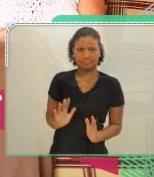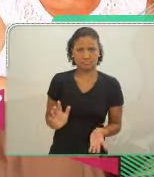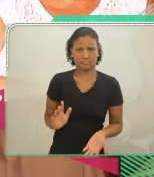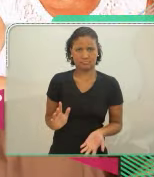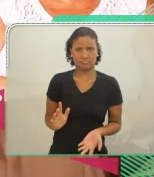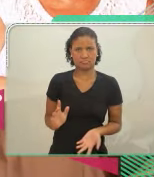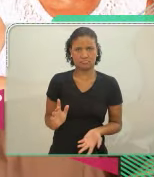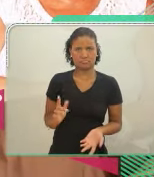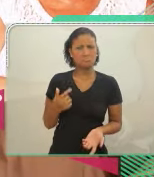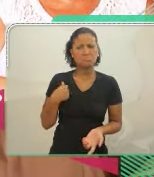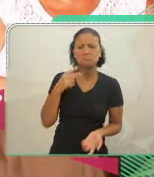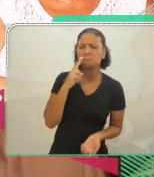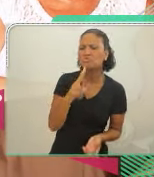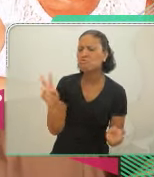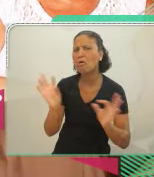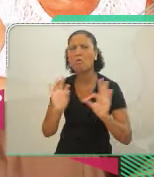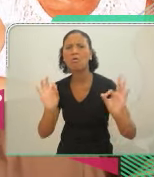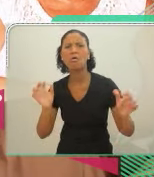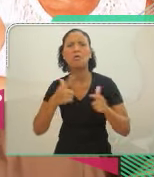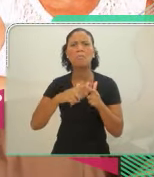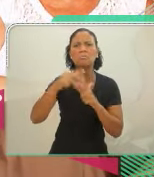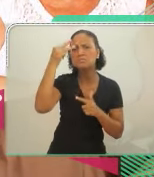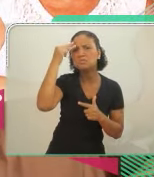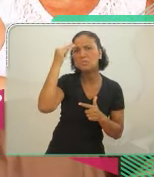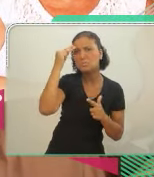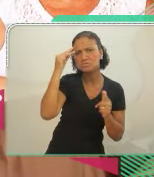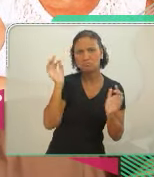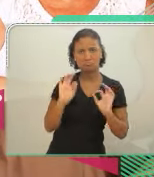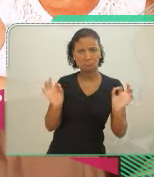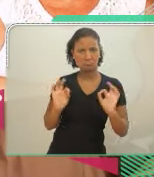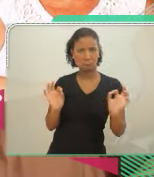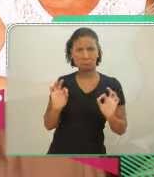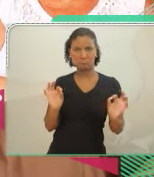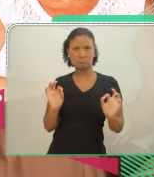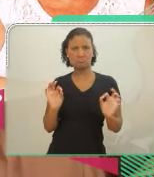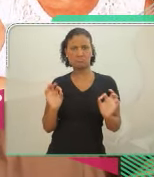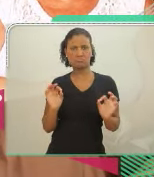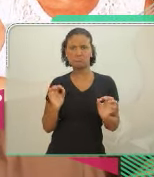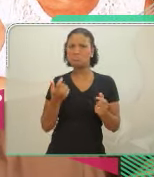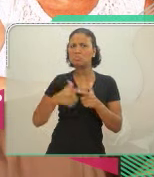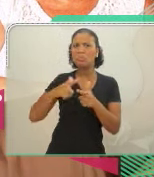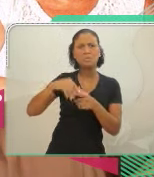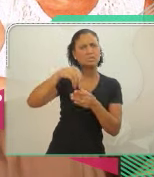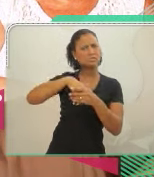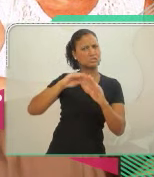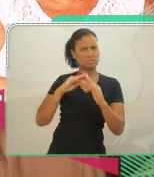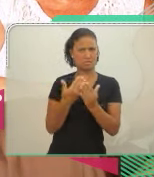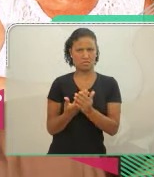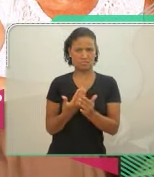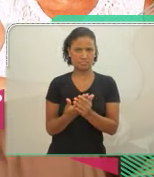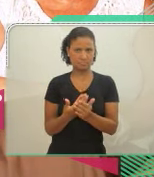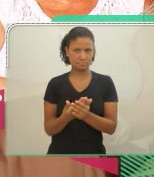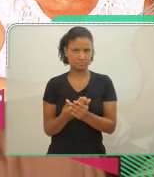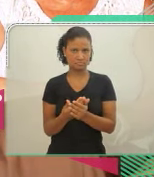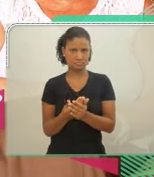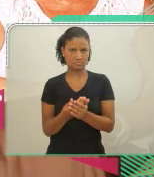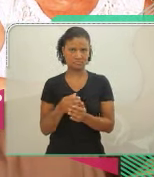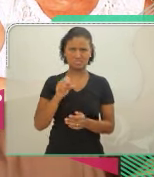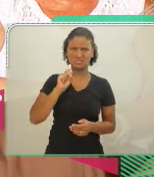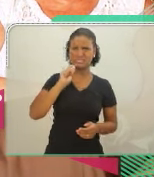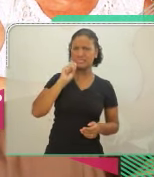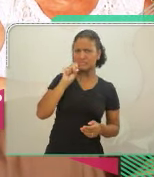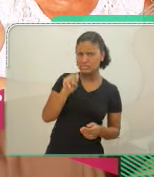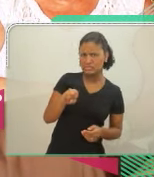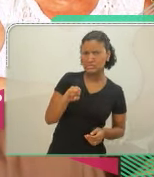A diretora da escola disse que não, que ela não via ninguém ali que não pudesse